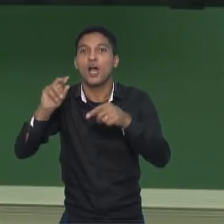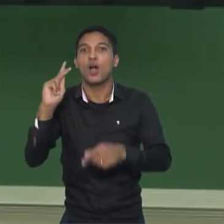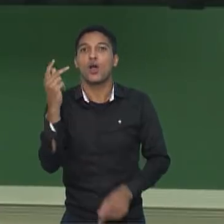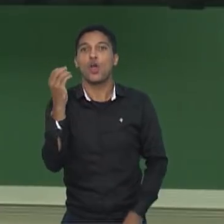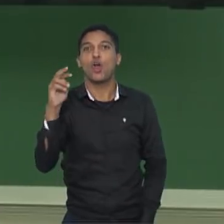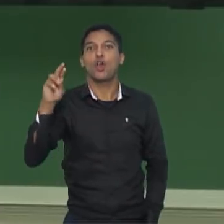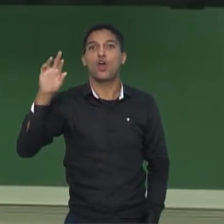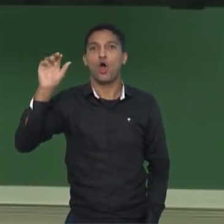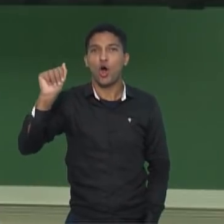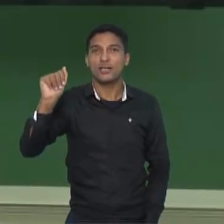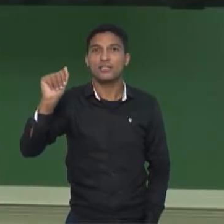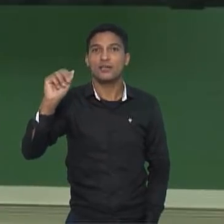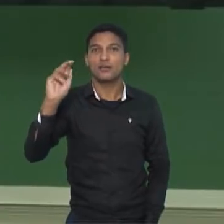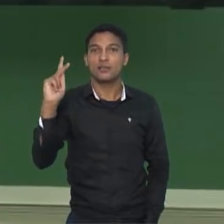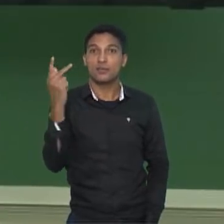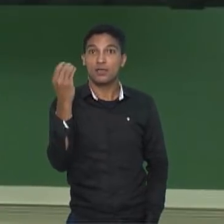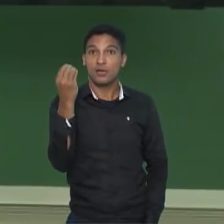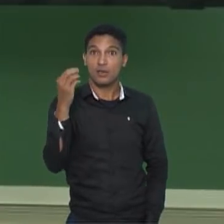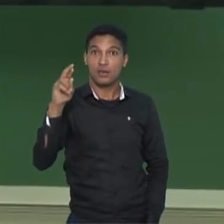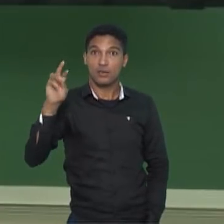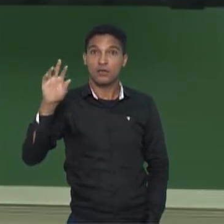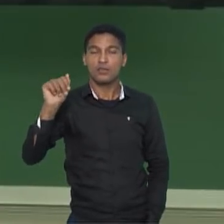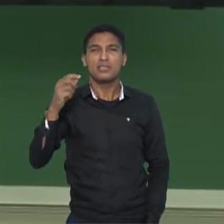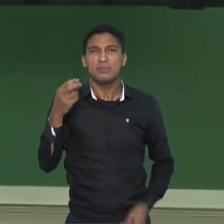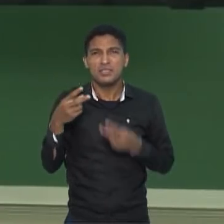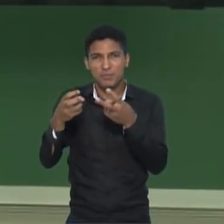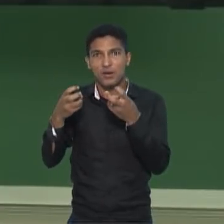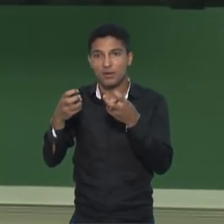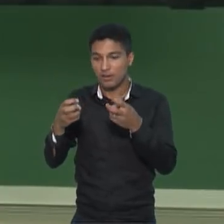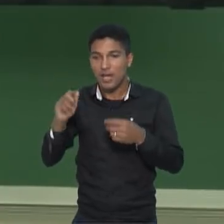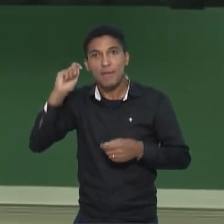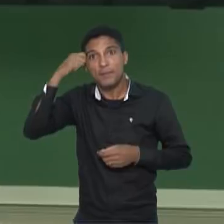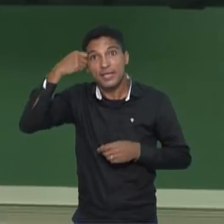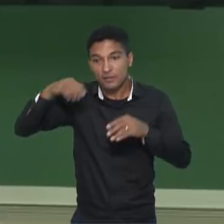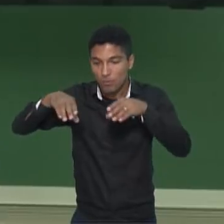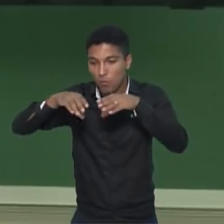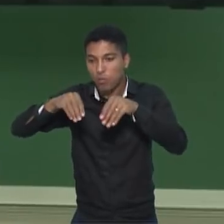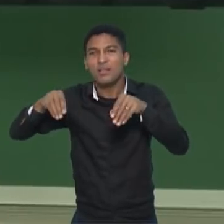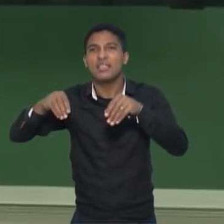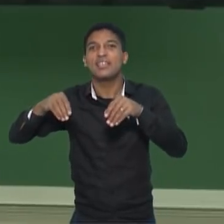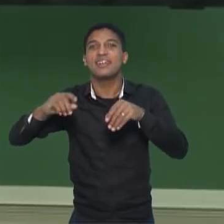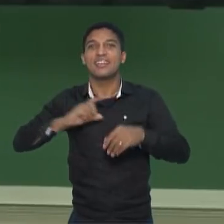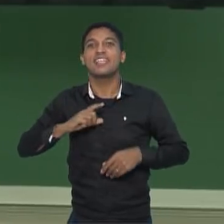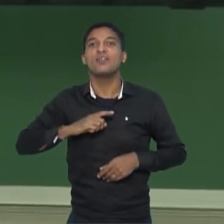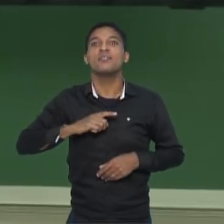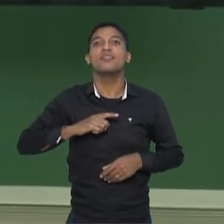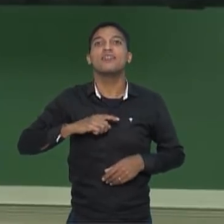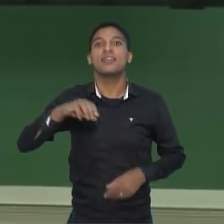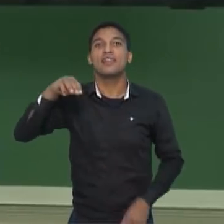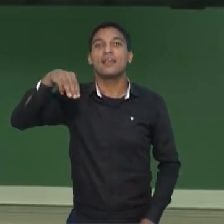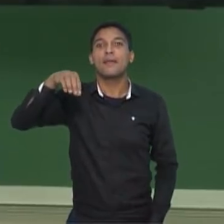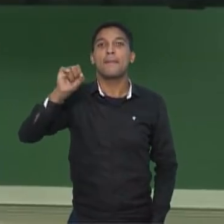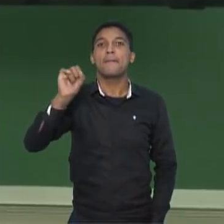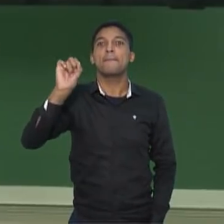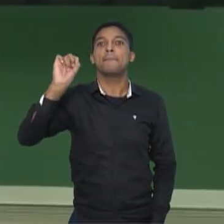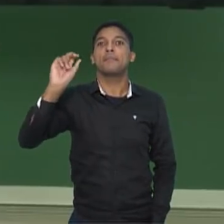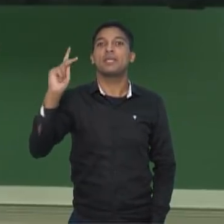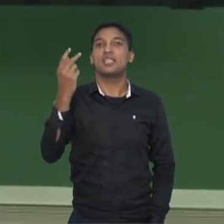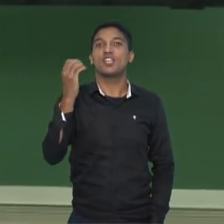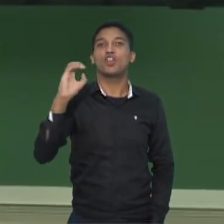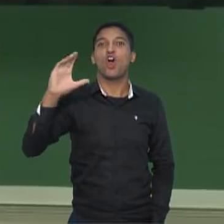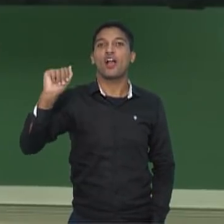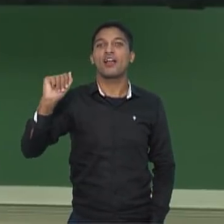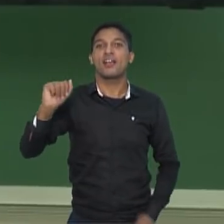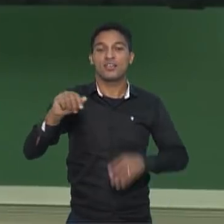e até muitas vezes com presença de seres como a minhoca, que contribuem para a formação